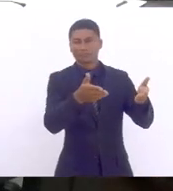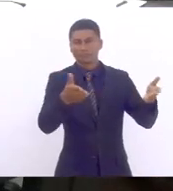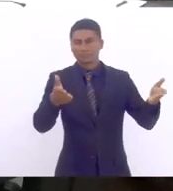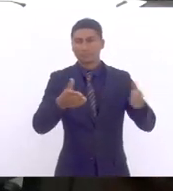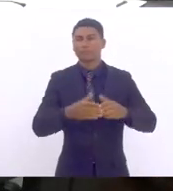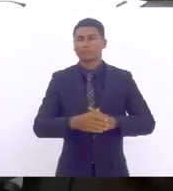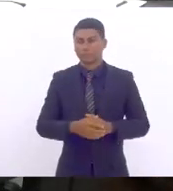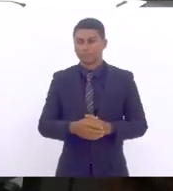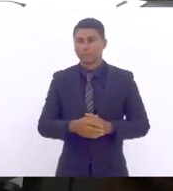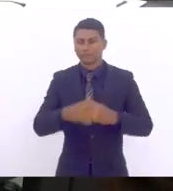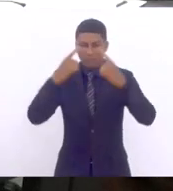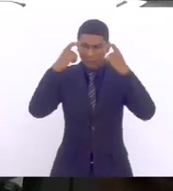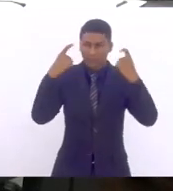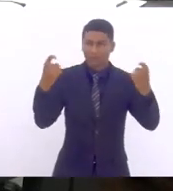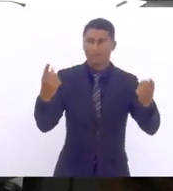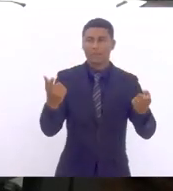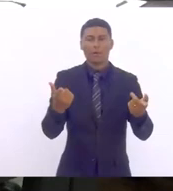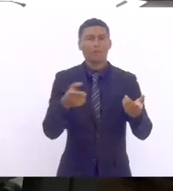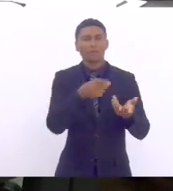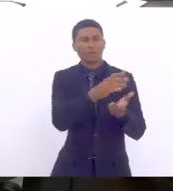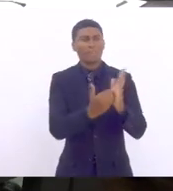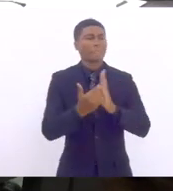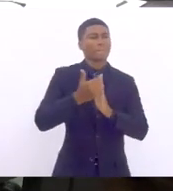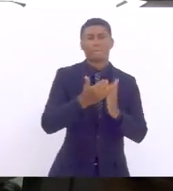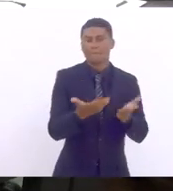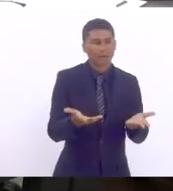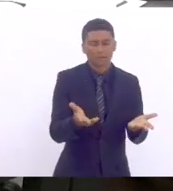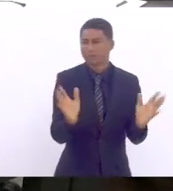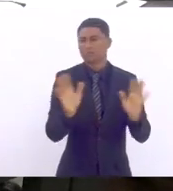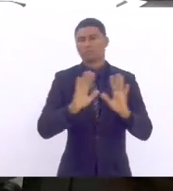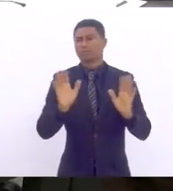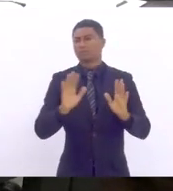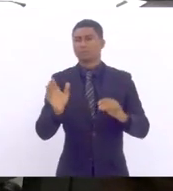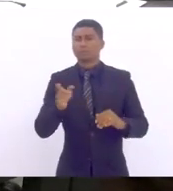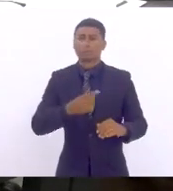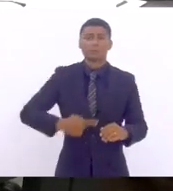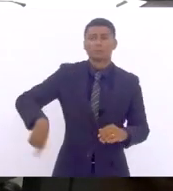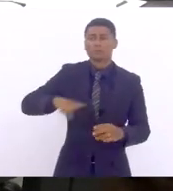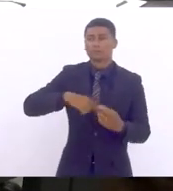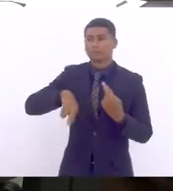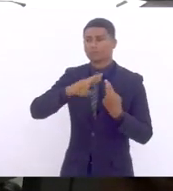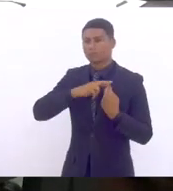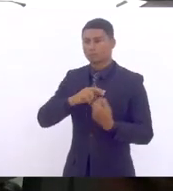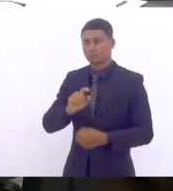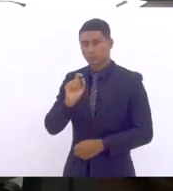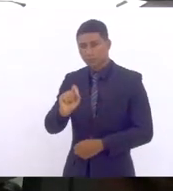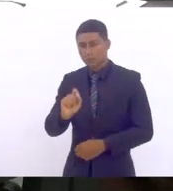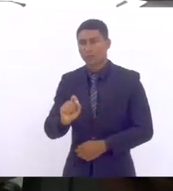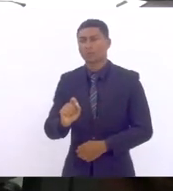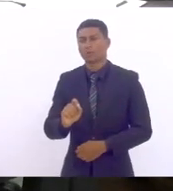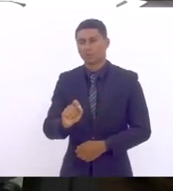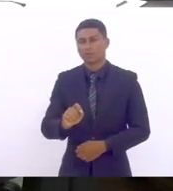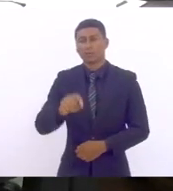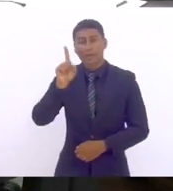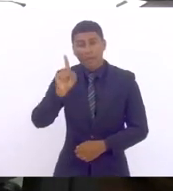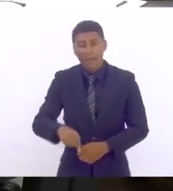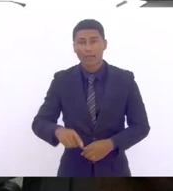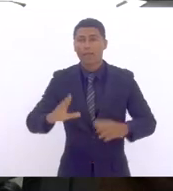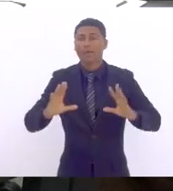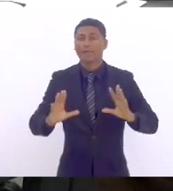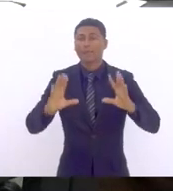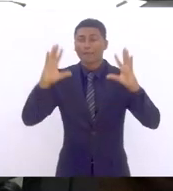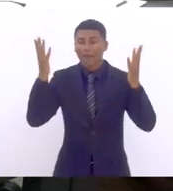ou mais ou menos agressiva. Cabe a nós estabelecer, sim, o reconhecimento da grande festa feita